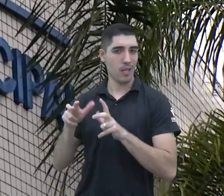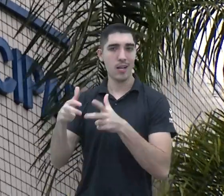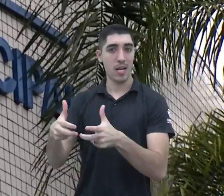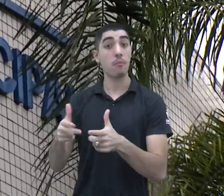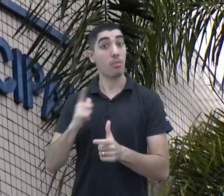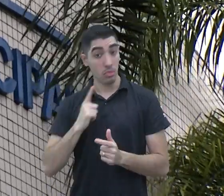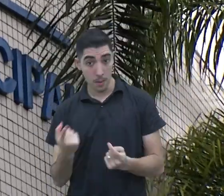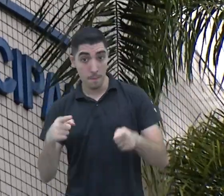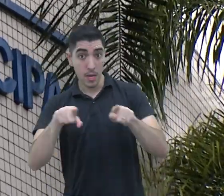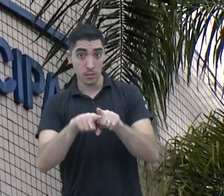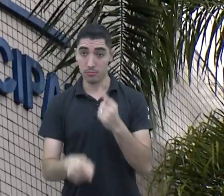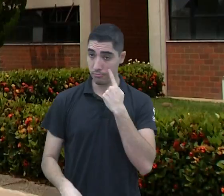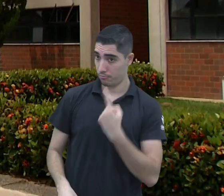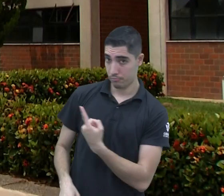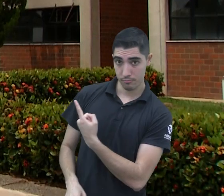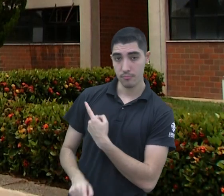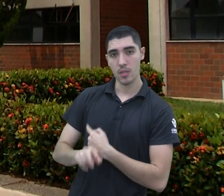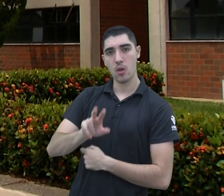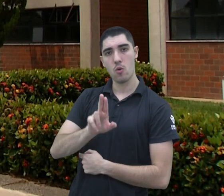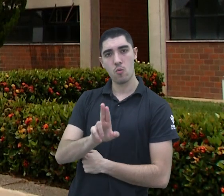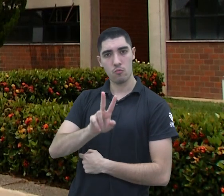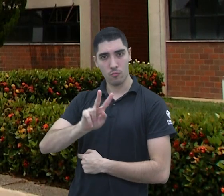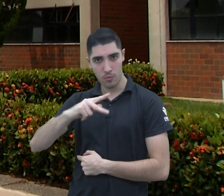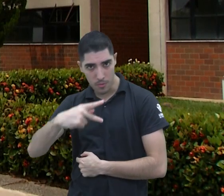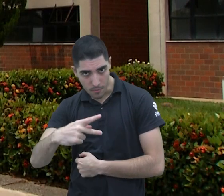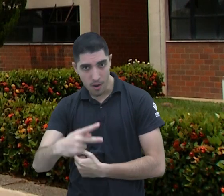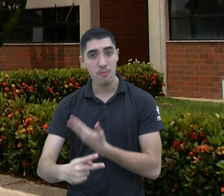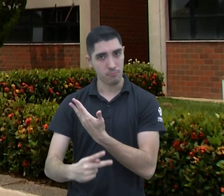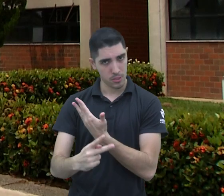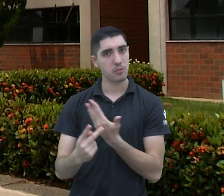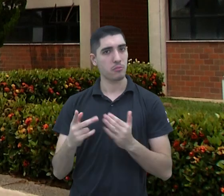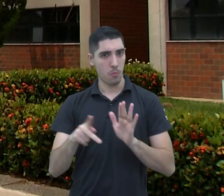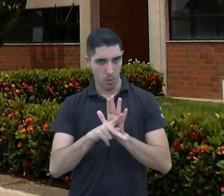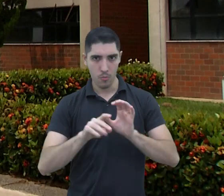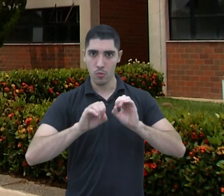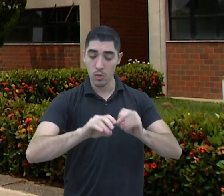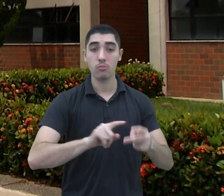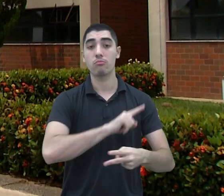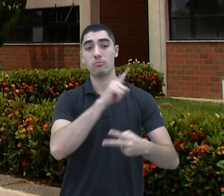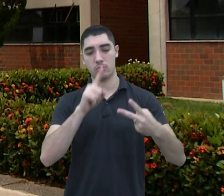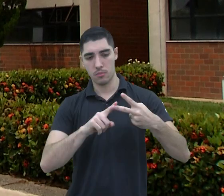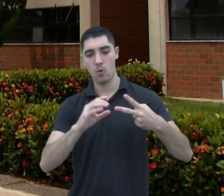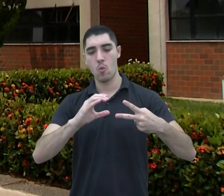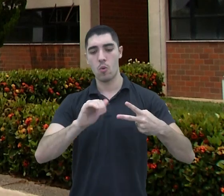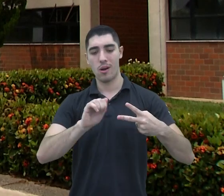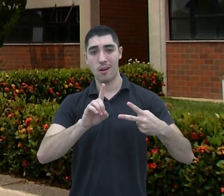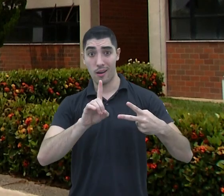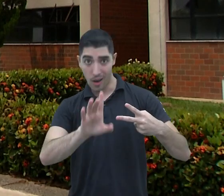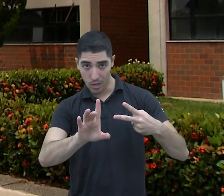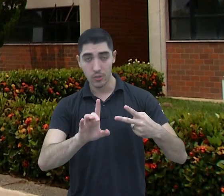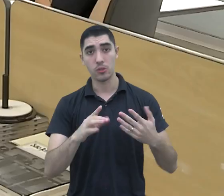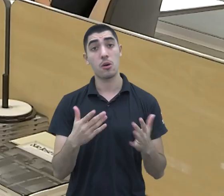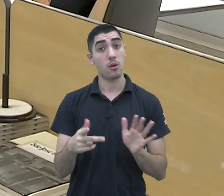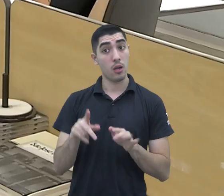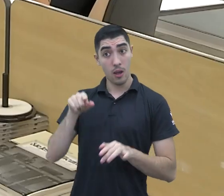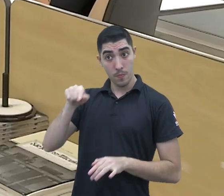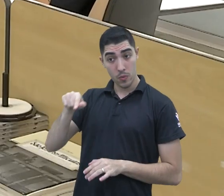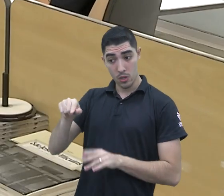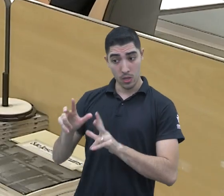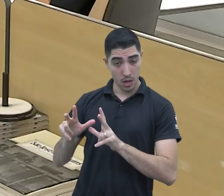objetivo da Câmara de São José, em parceria com instituições de ensino, como a Univap e o CAGE.